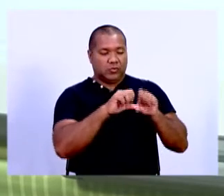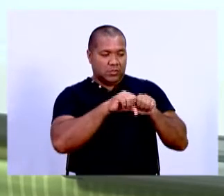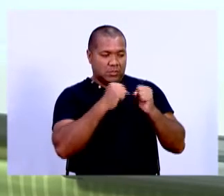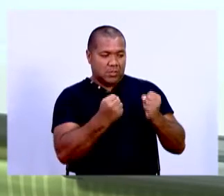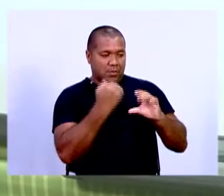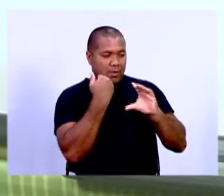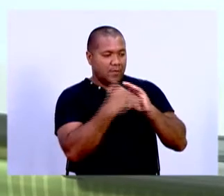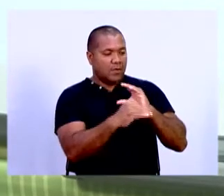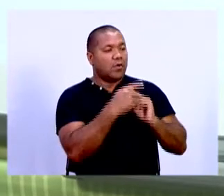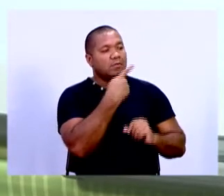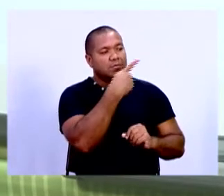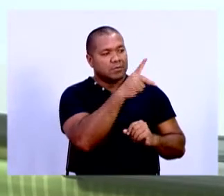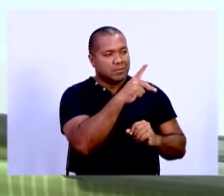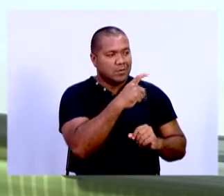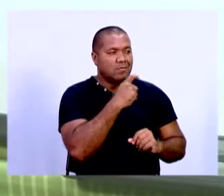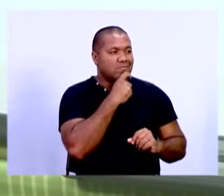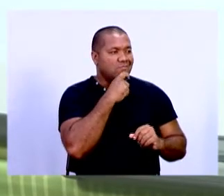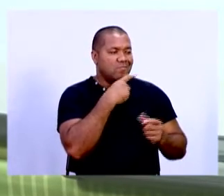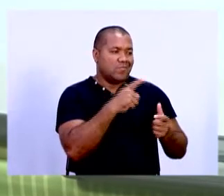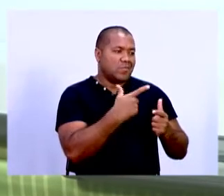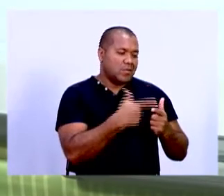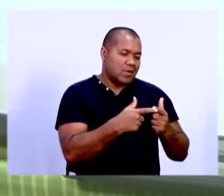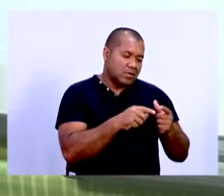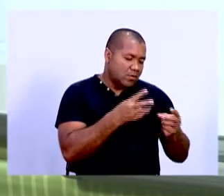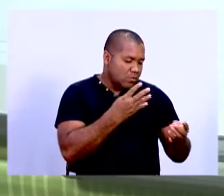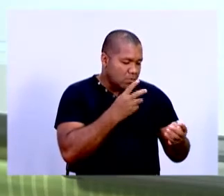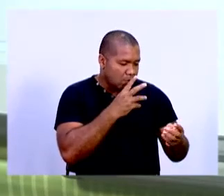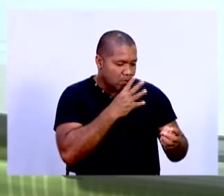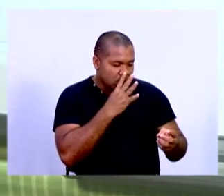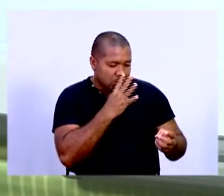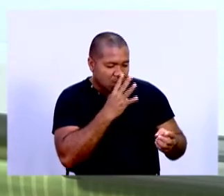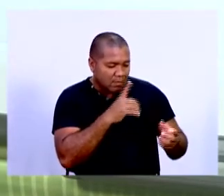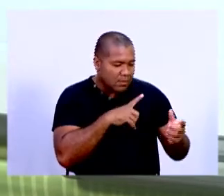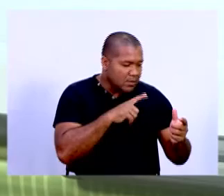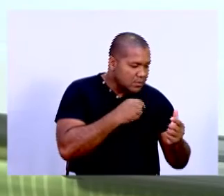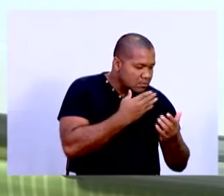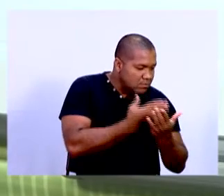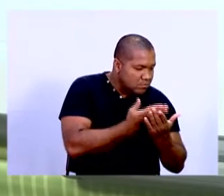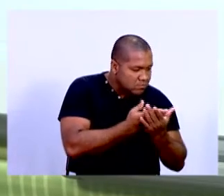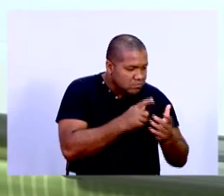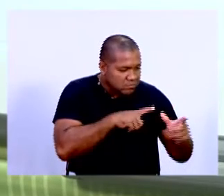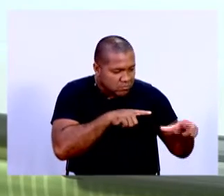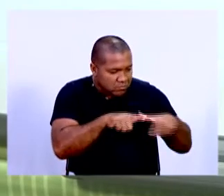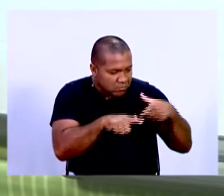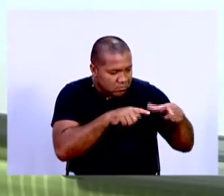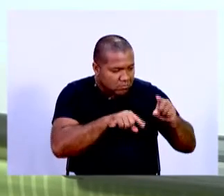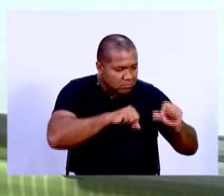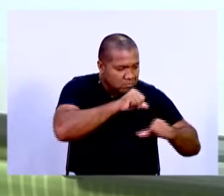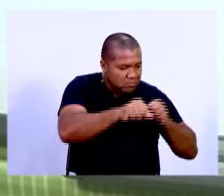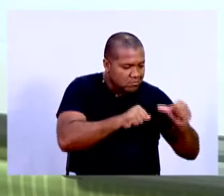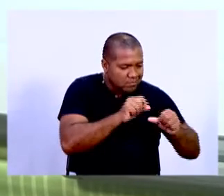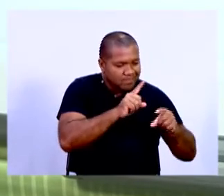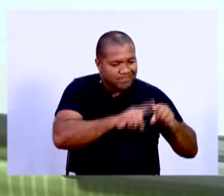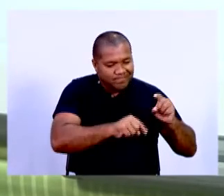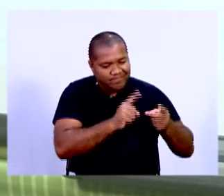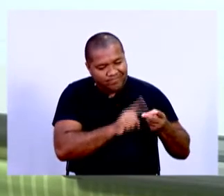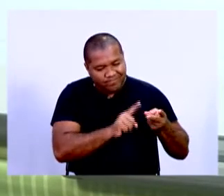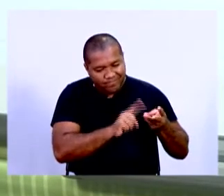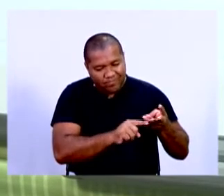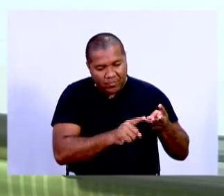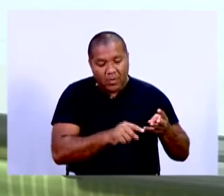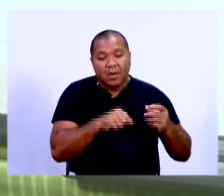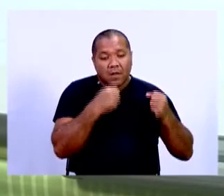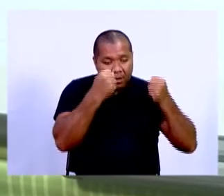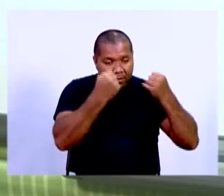seu produto, o seu freezer tal, está sendo avaliado, ele está sendo consertado, será trocado isso, para dar uma satisfação